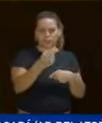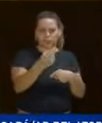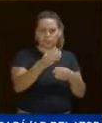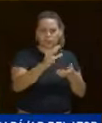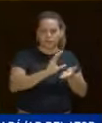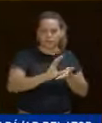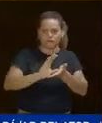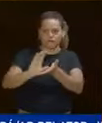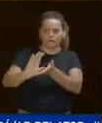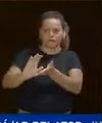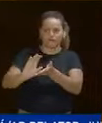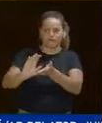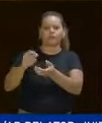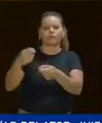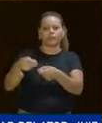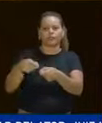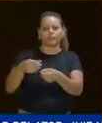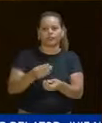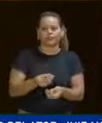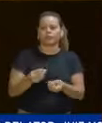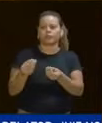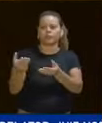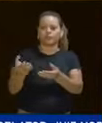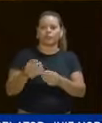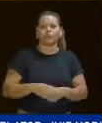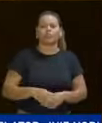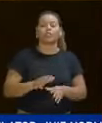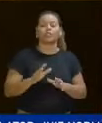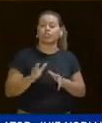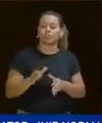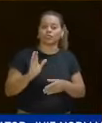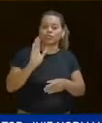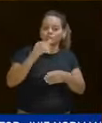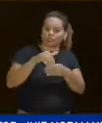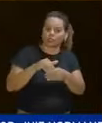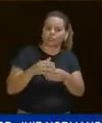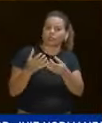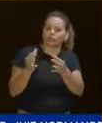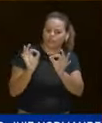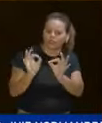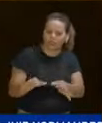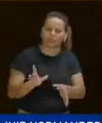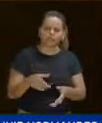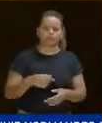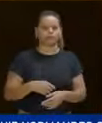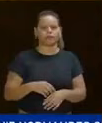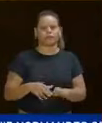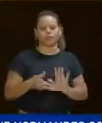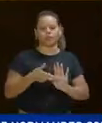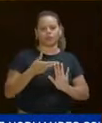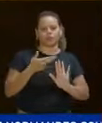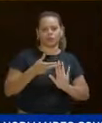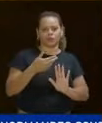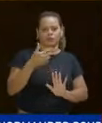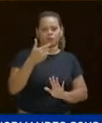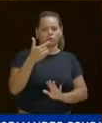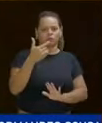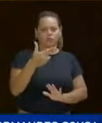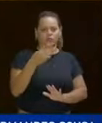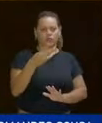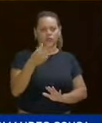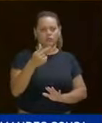automaticamente ela tem a quitação eleitoral, porque a resolução 23659, o